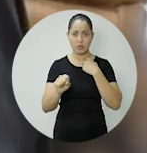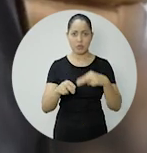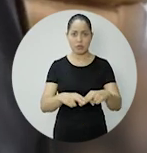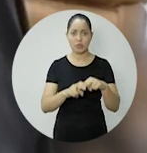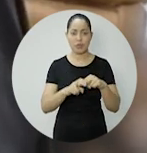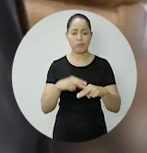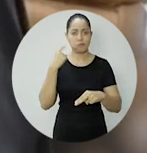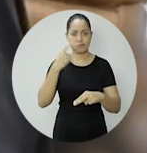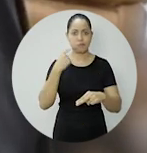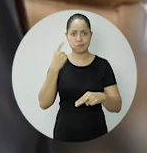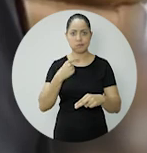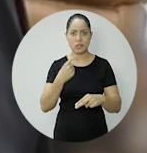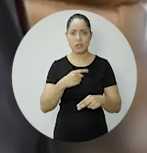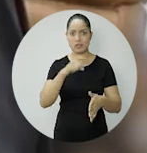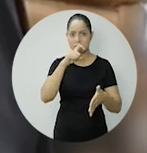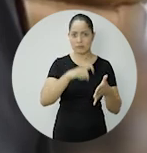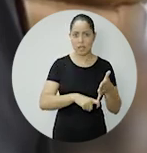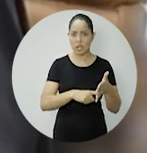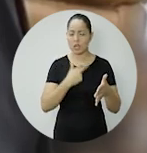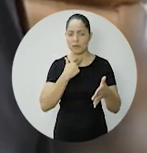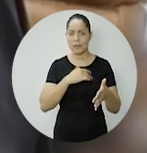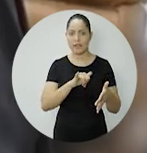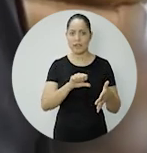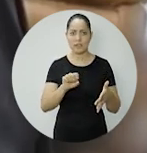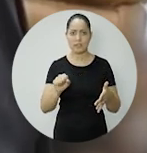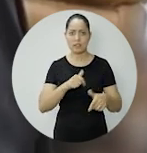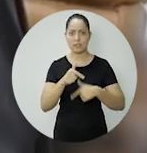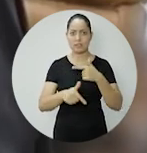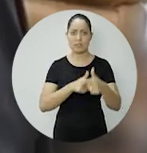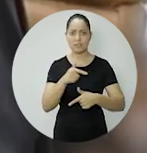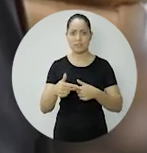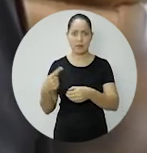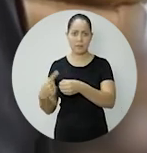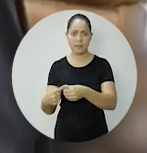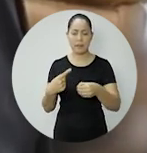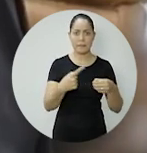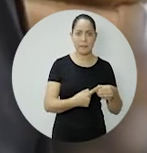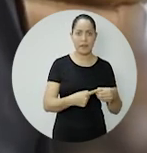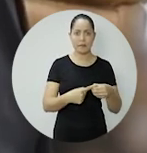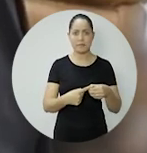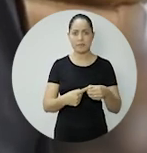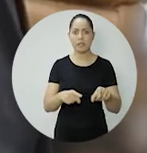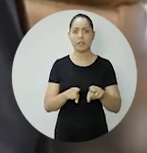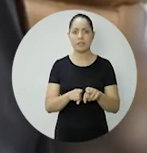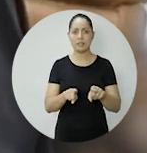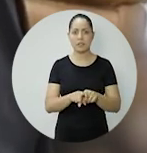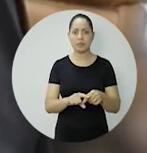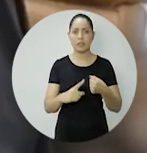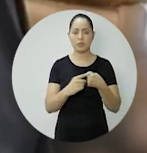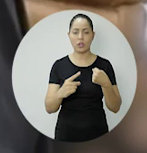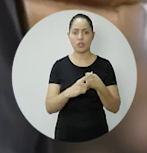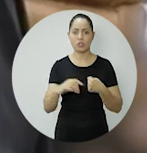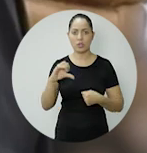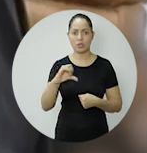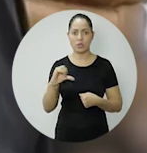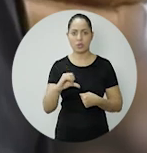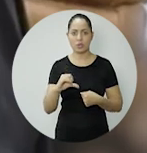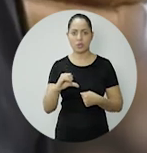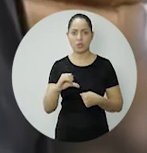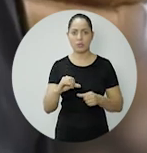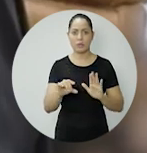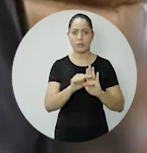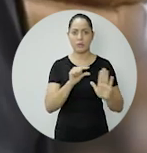de sociedades profissionais de advogados que atuem no território da municipalidade fora das hipóteses do artigo